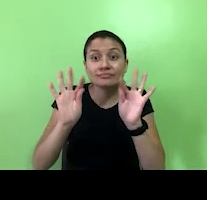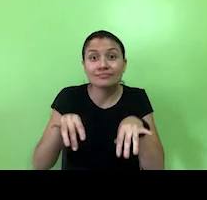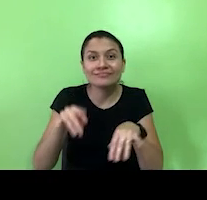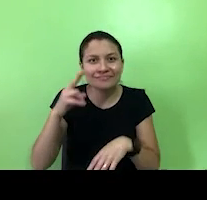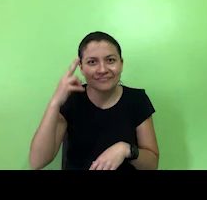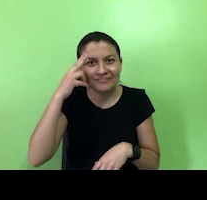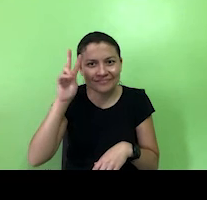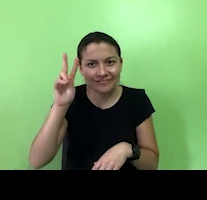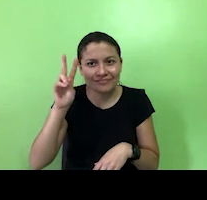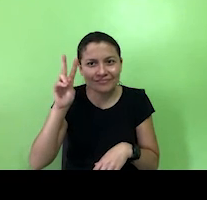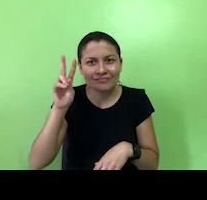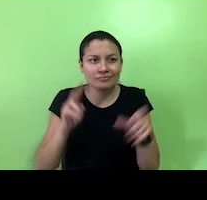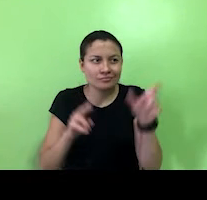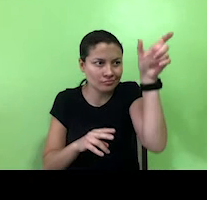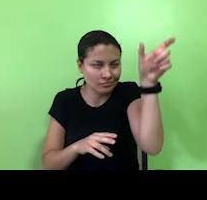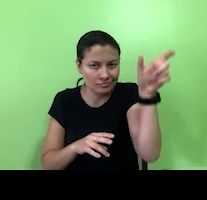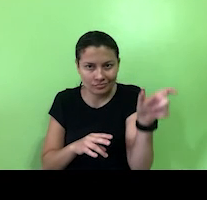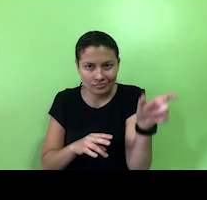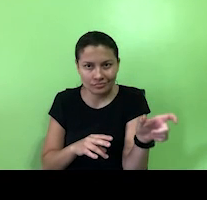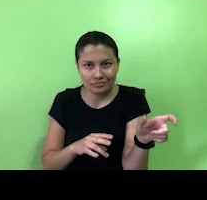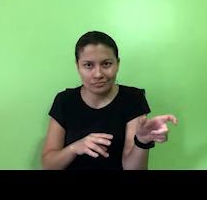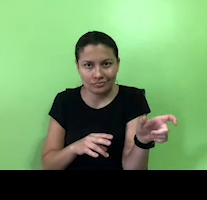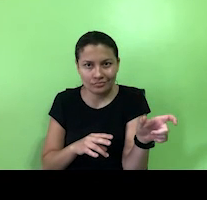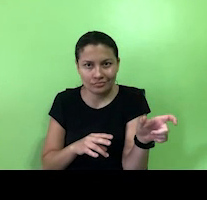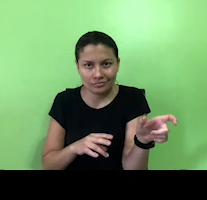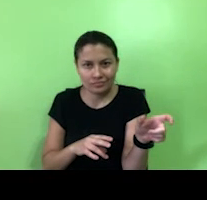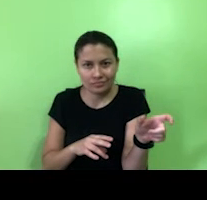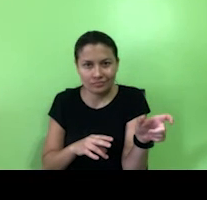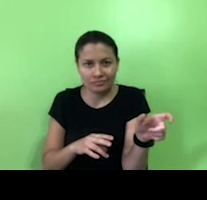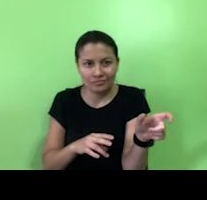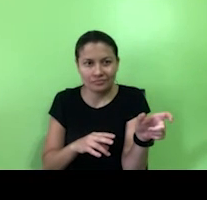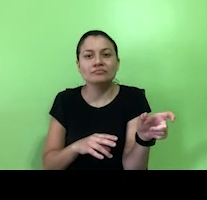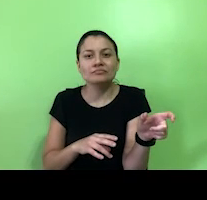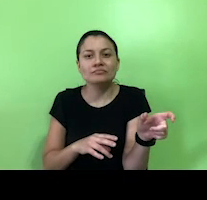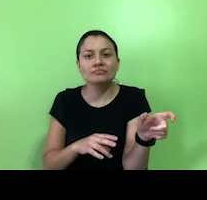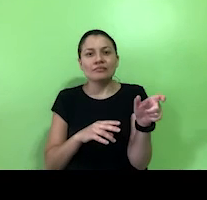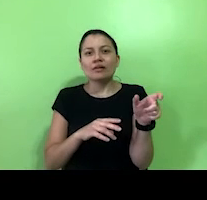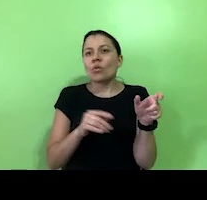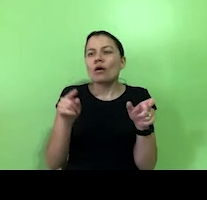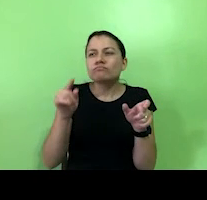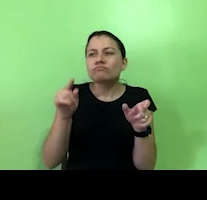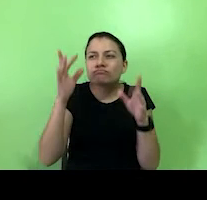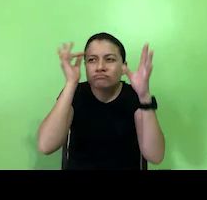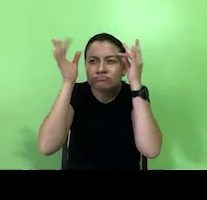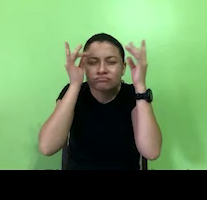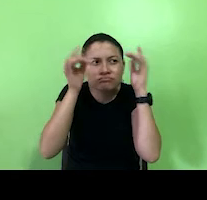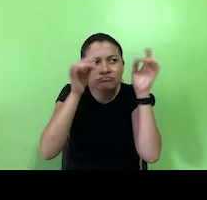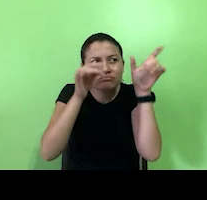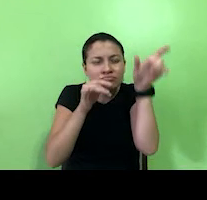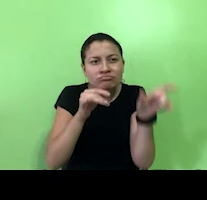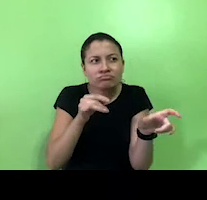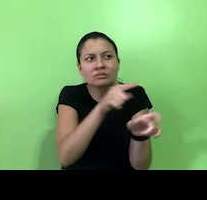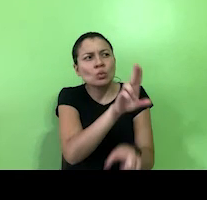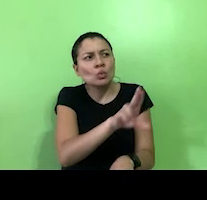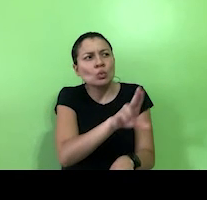que essa persona, ou a nossa, não é nem persona, né, mas aquela visualização que a gente tinha do